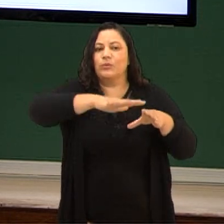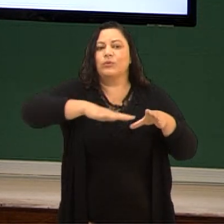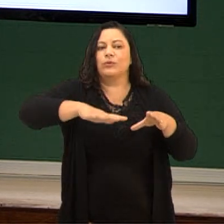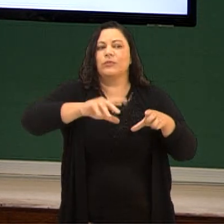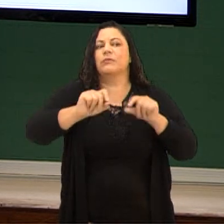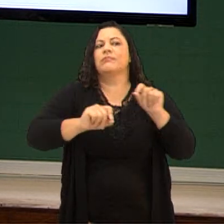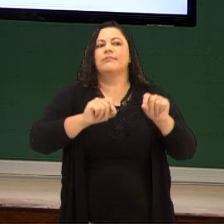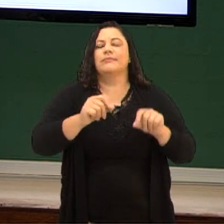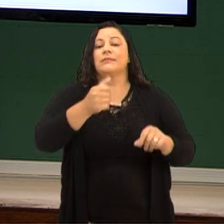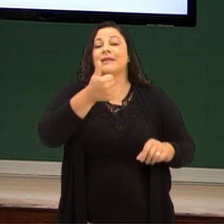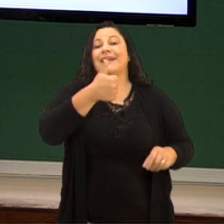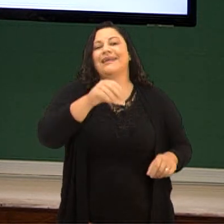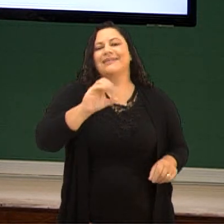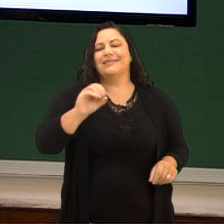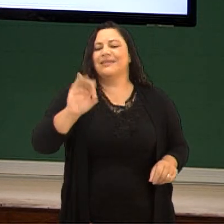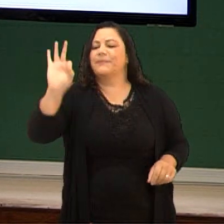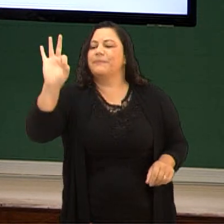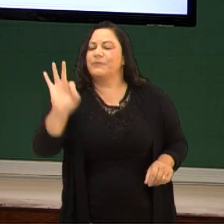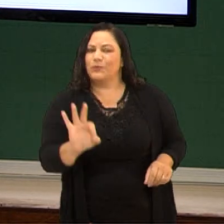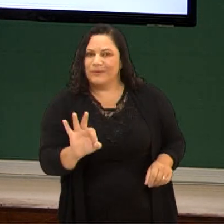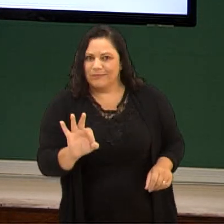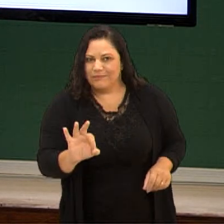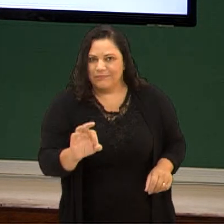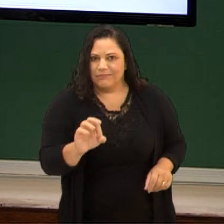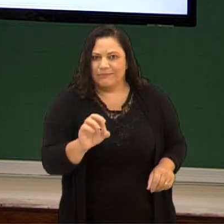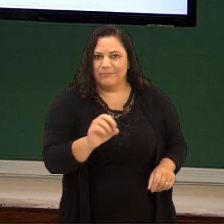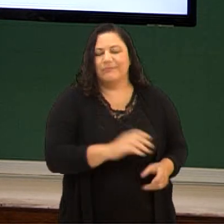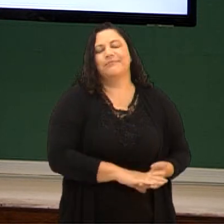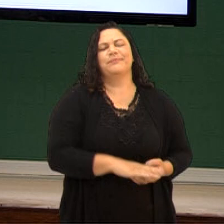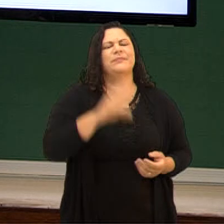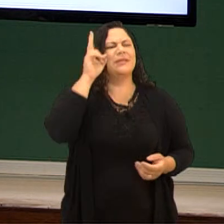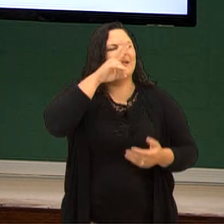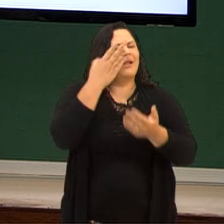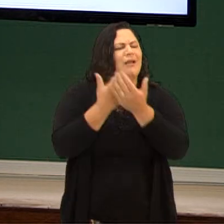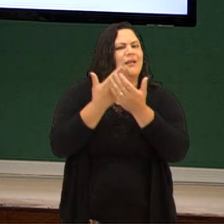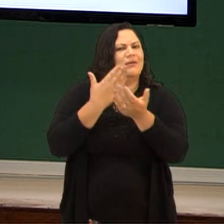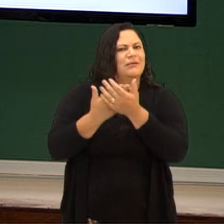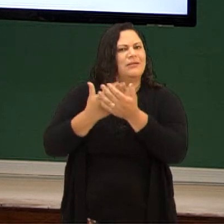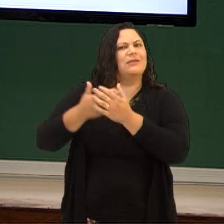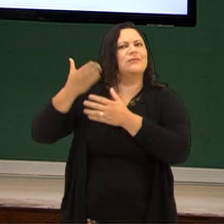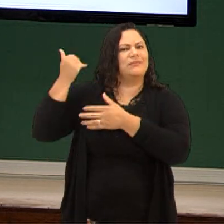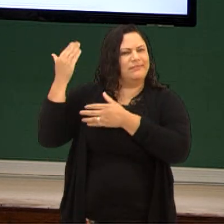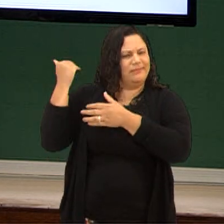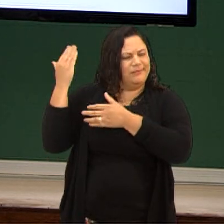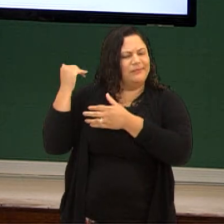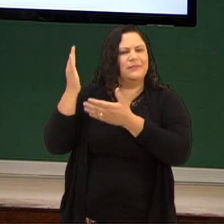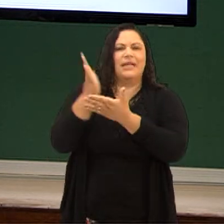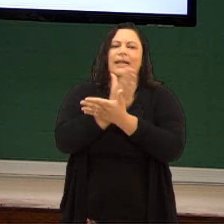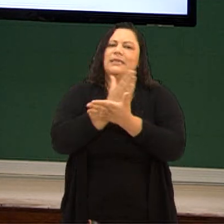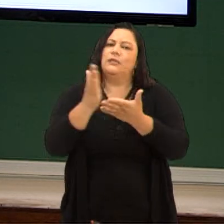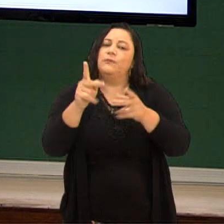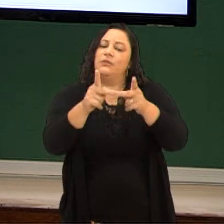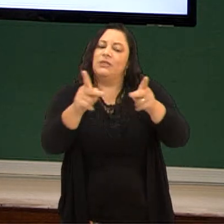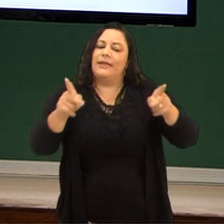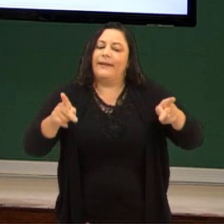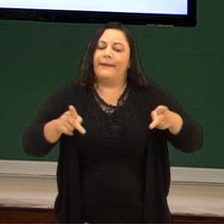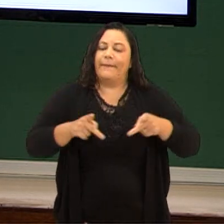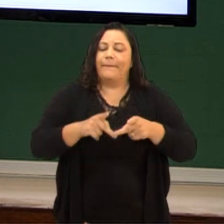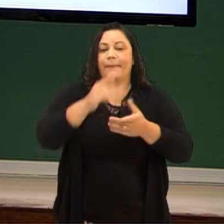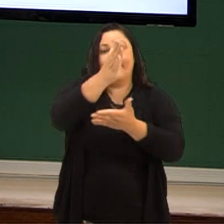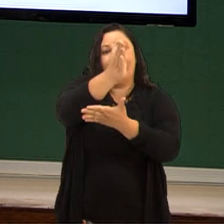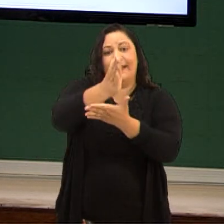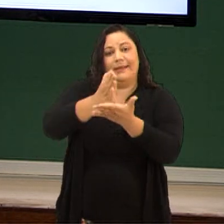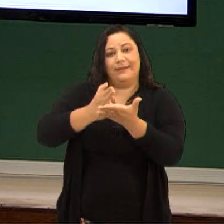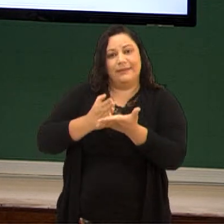a 100% do meu gráfico. Lembra nossas aulas lá de frações? Que a gente dividia a pizza ao meio, aí eu